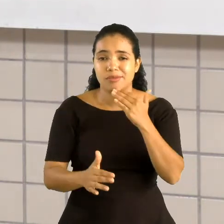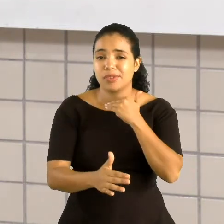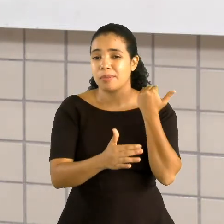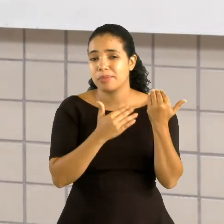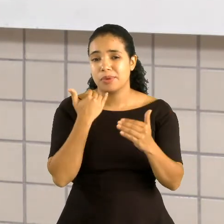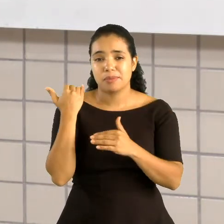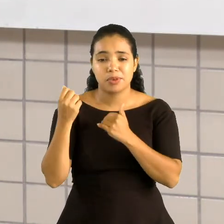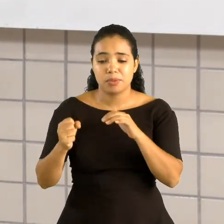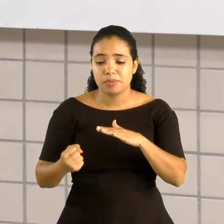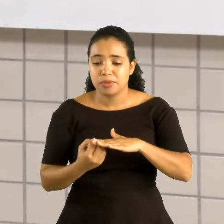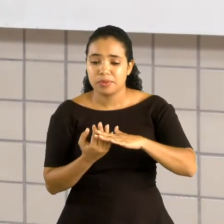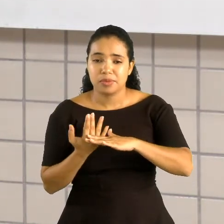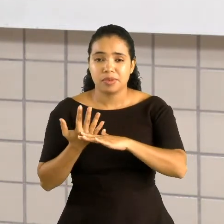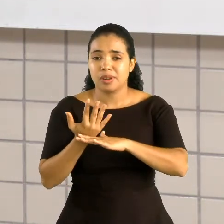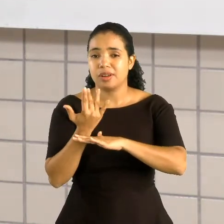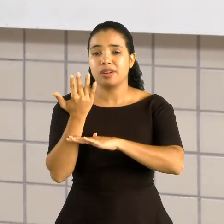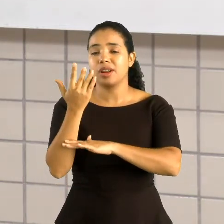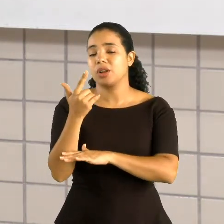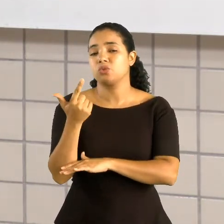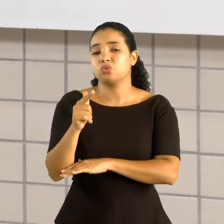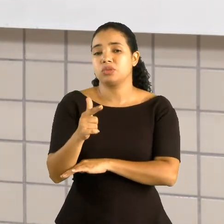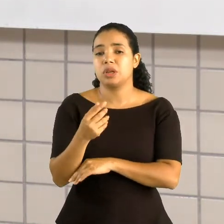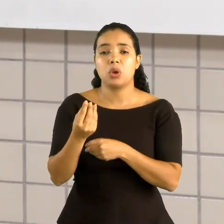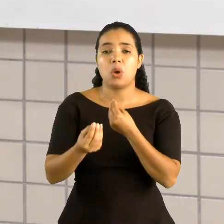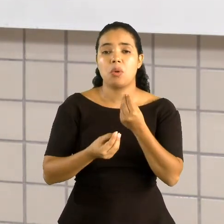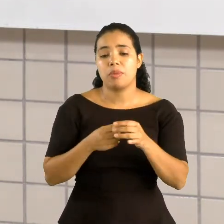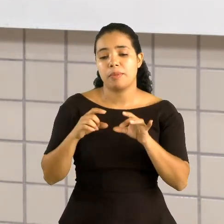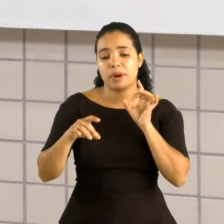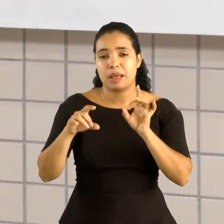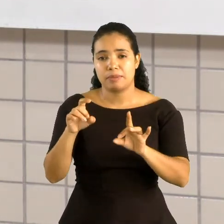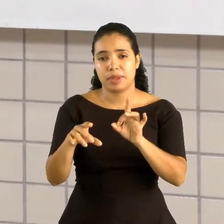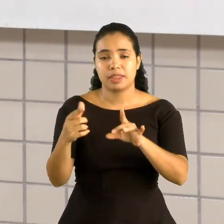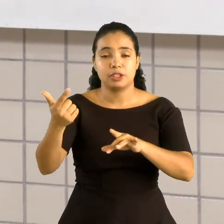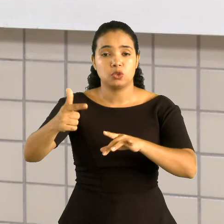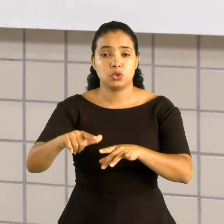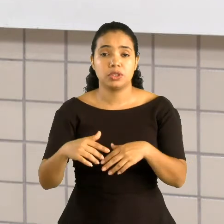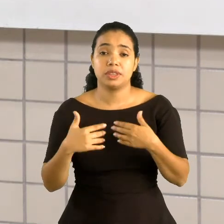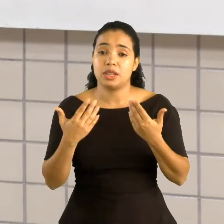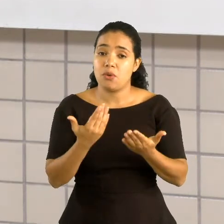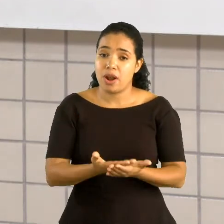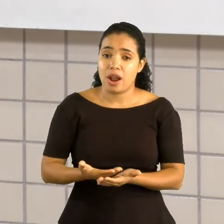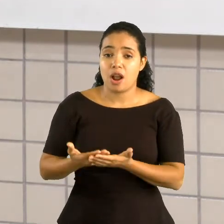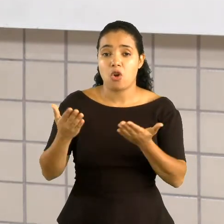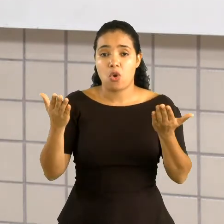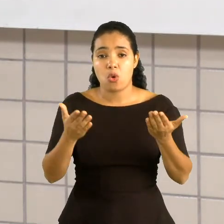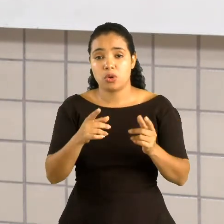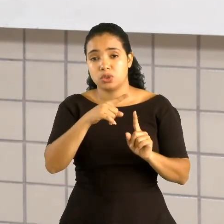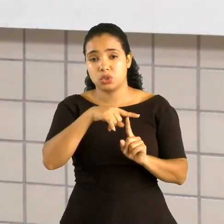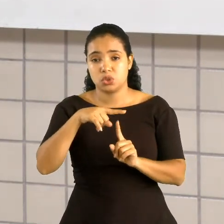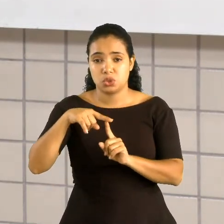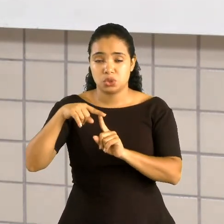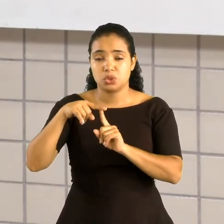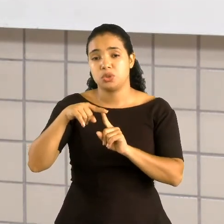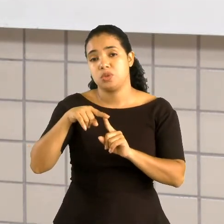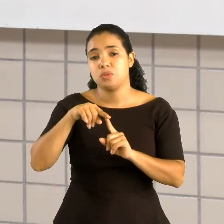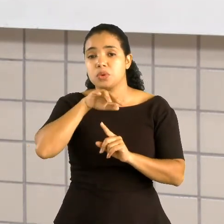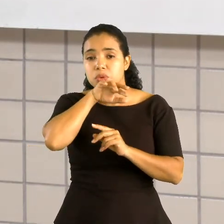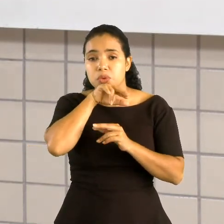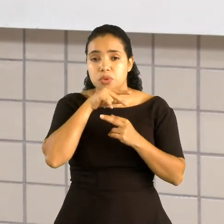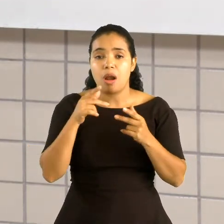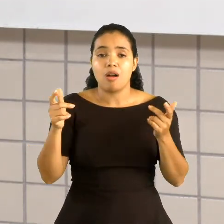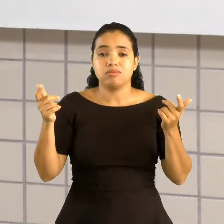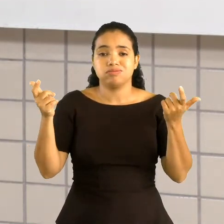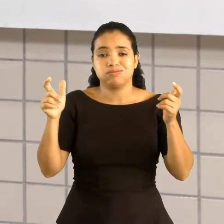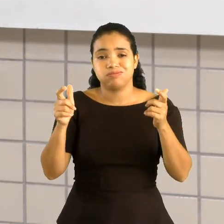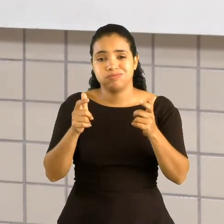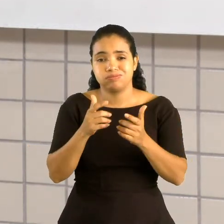ter de onde plantar, não vai ter quem vai plantar elas novamente. Então, assim, a nossa aula hoje foi sobre esse tipo de degradação, tá? Eu